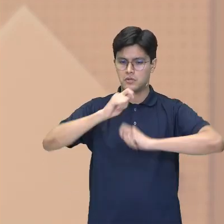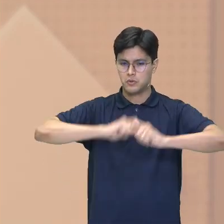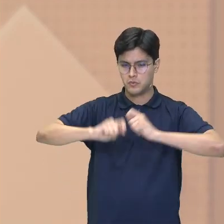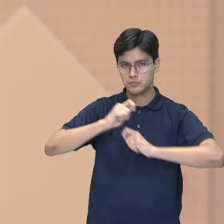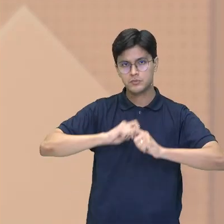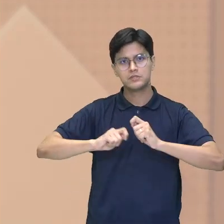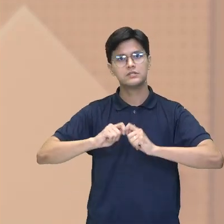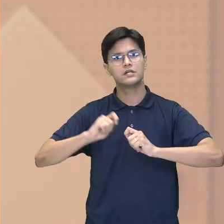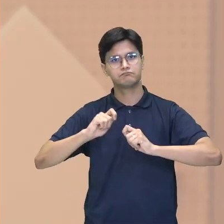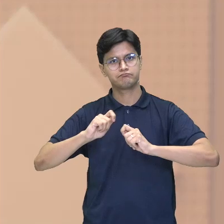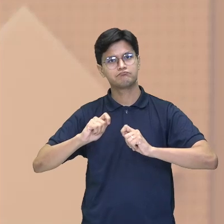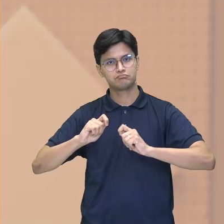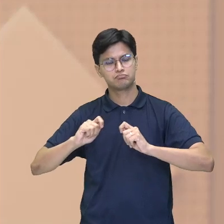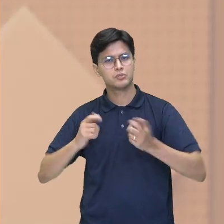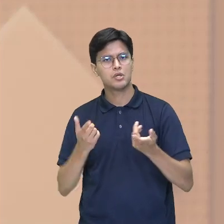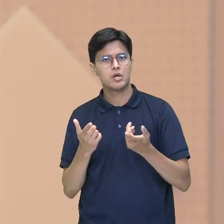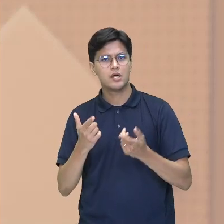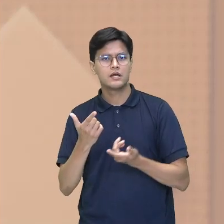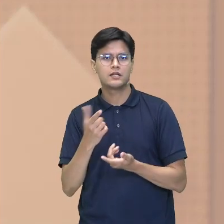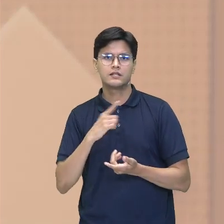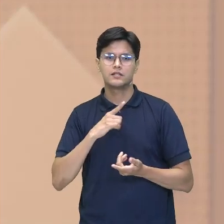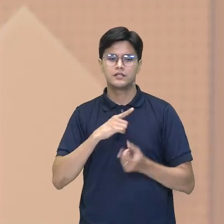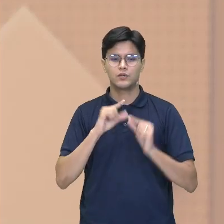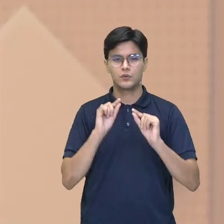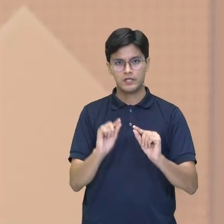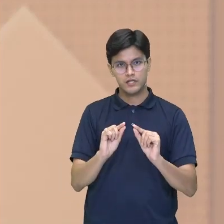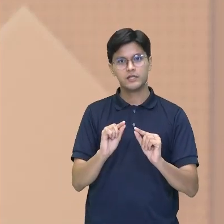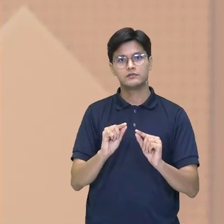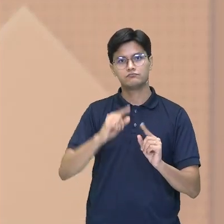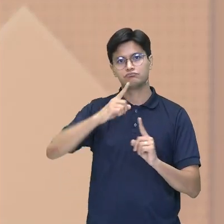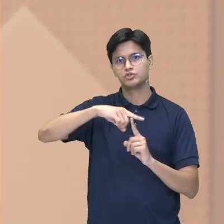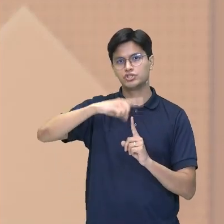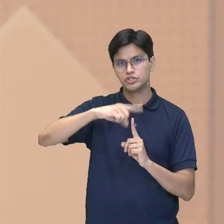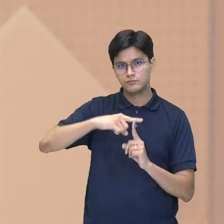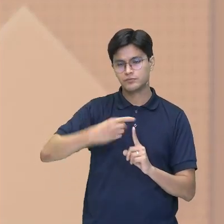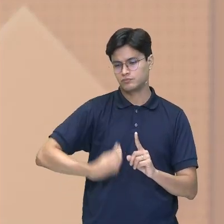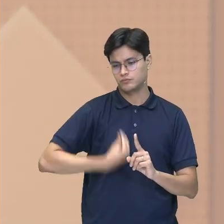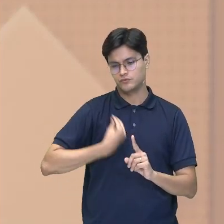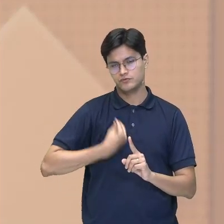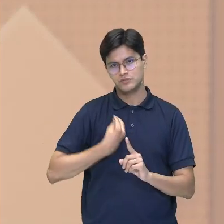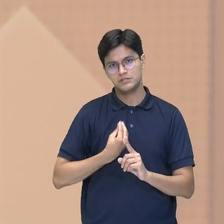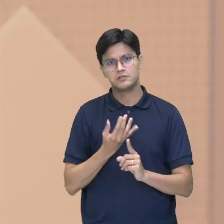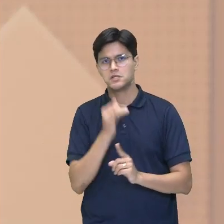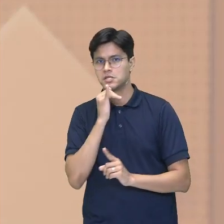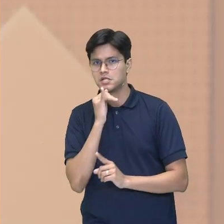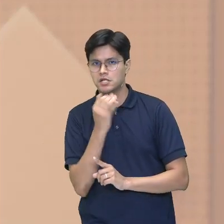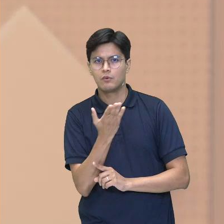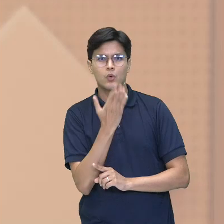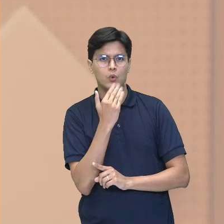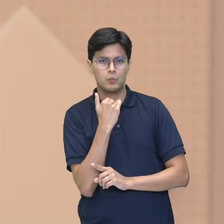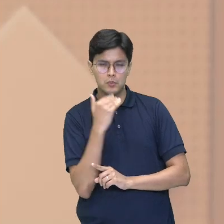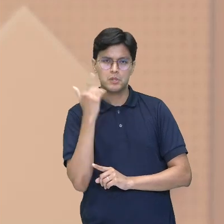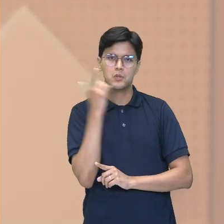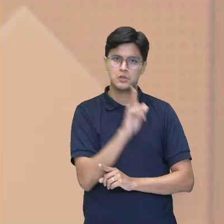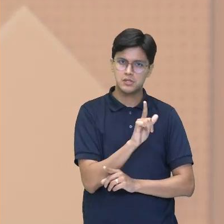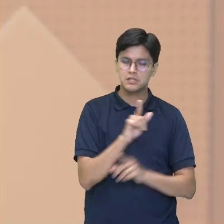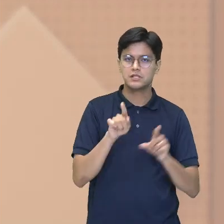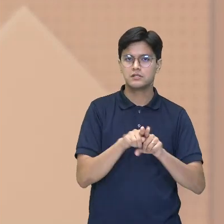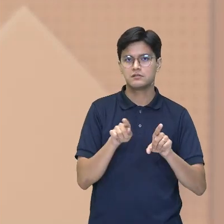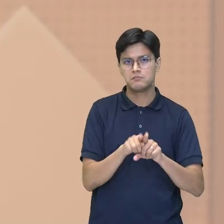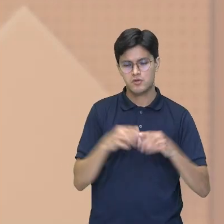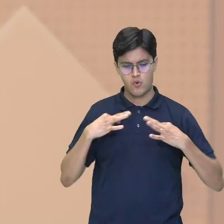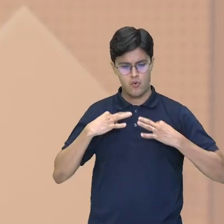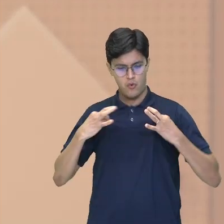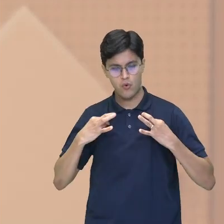ou seja, para a sua própria sobrevivência, mas eles possuem esse